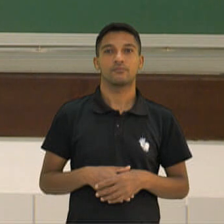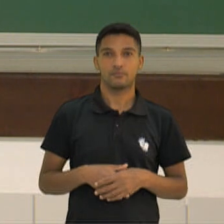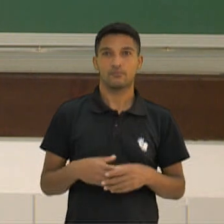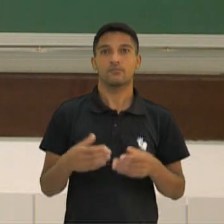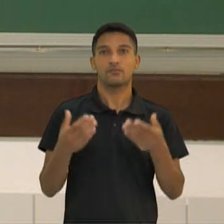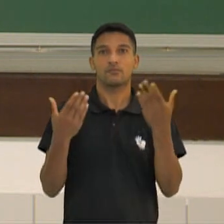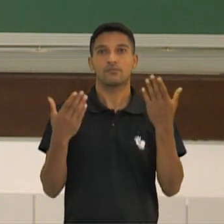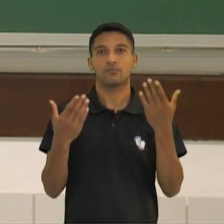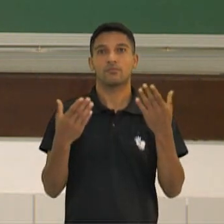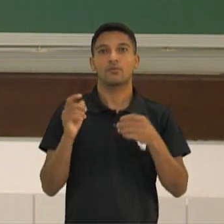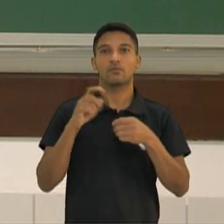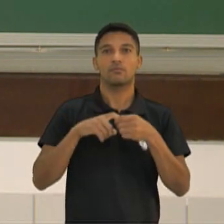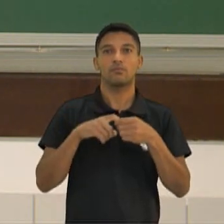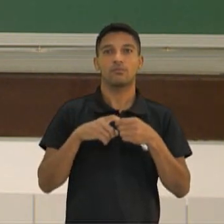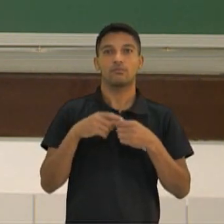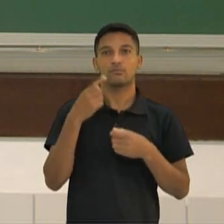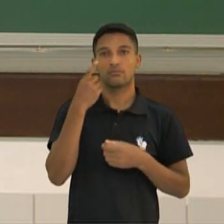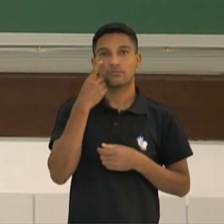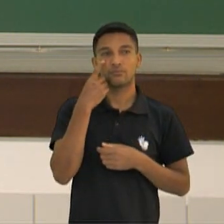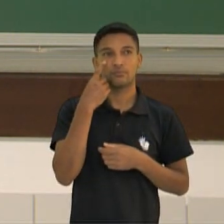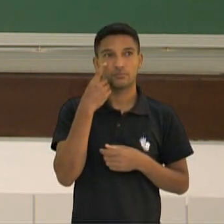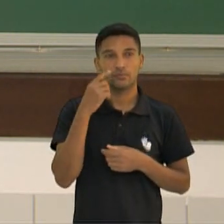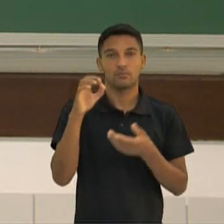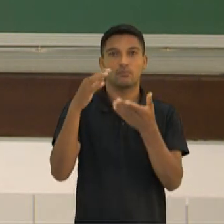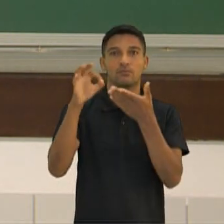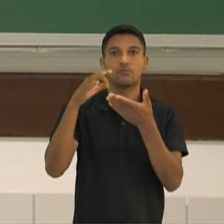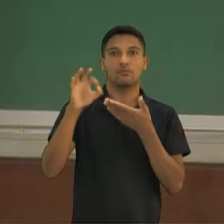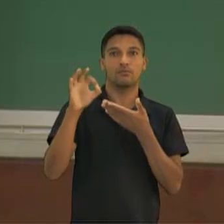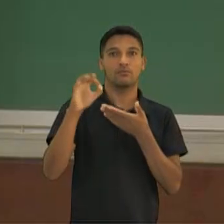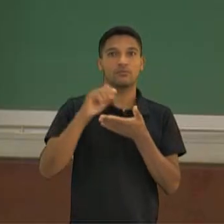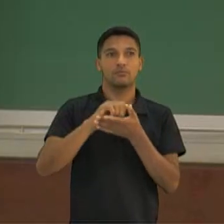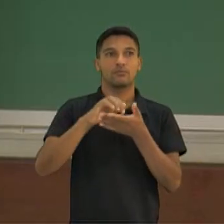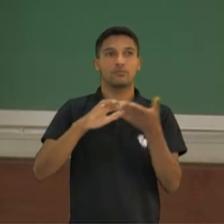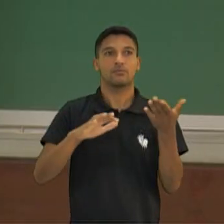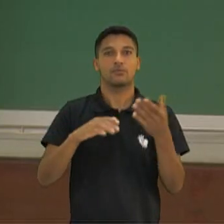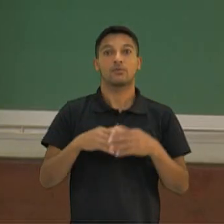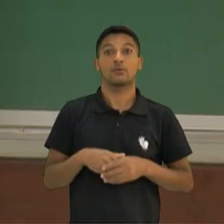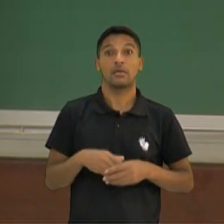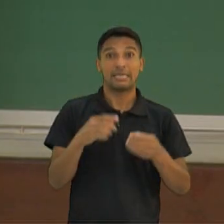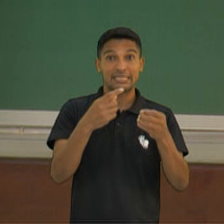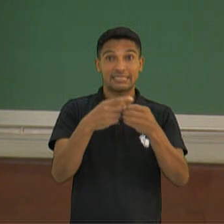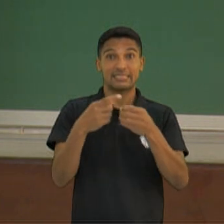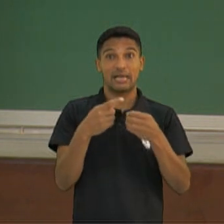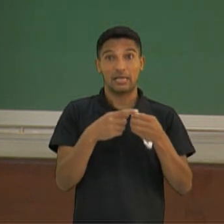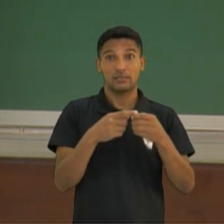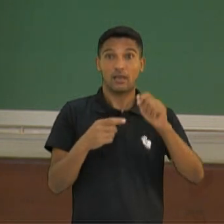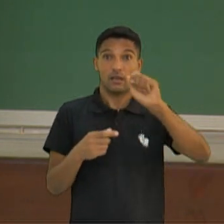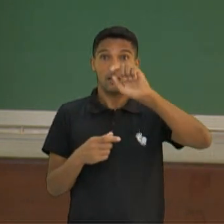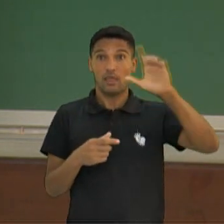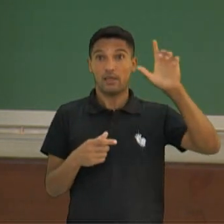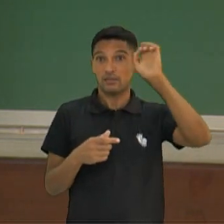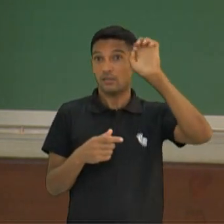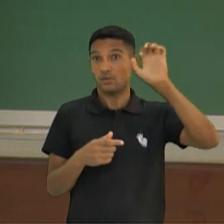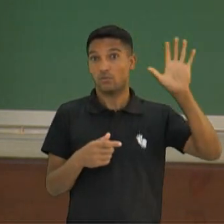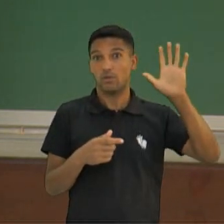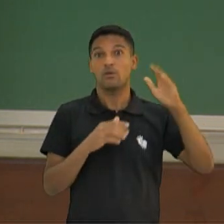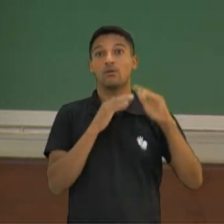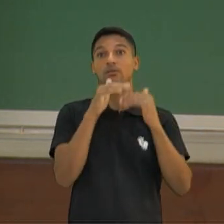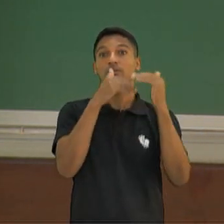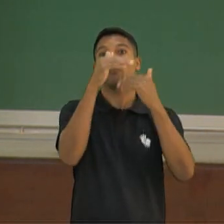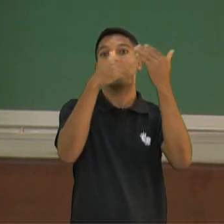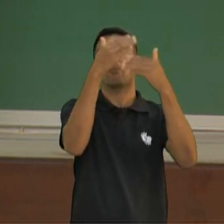Vamos lá, pessoal? Estamos de volta aí. Correção do nosso segundo quiz. A urbanização no leste europeu teve um desenvolvimento mais efetivo